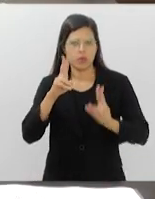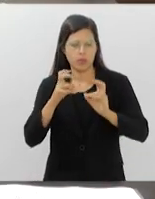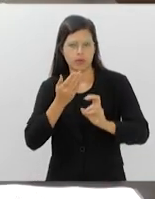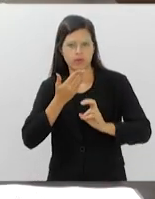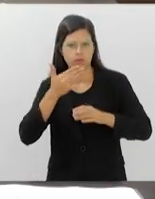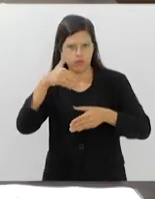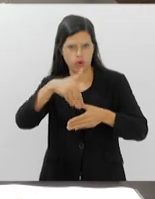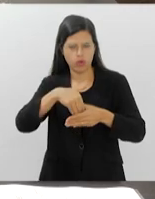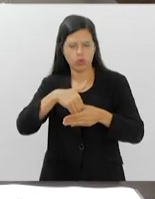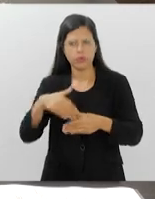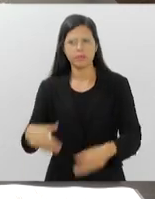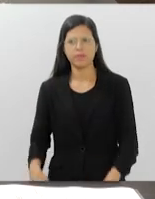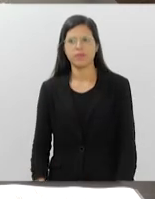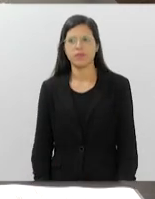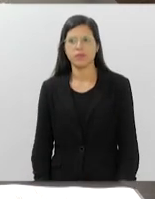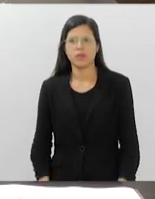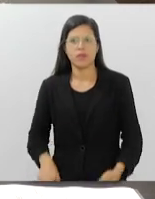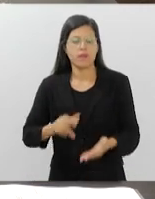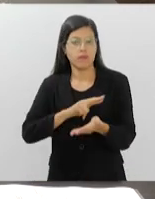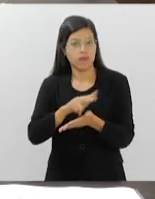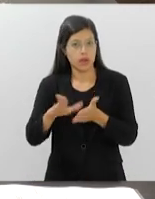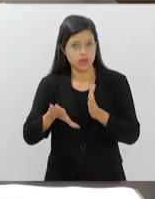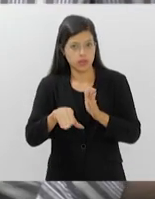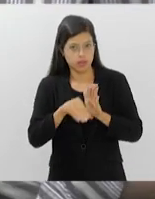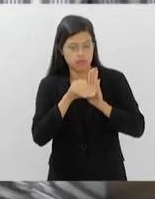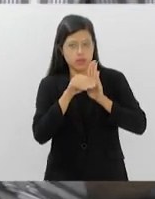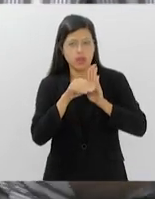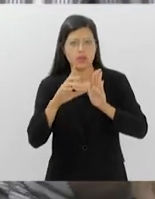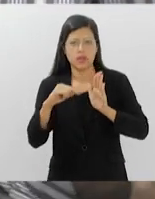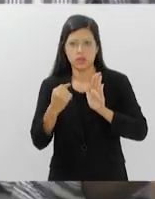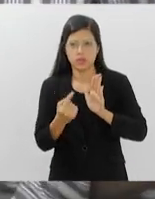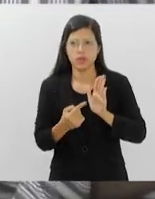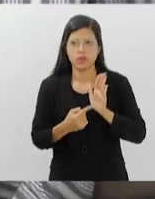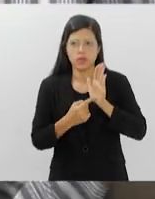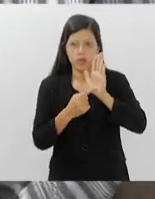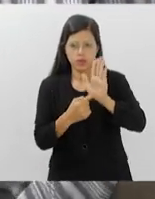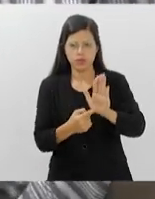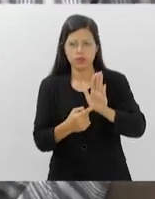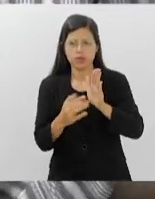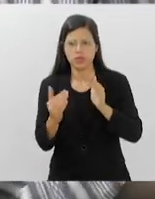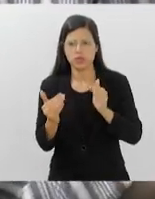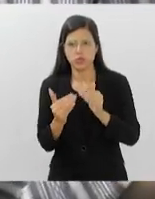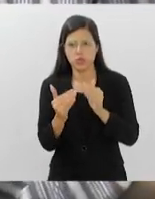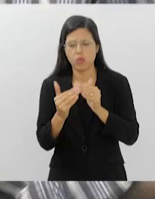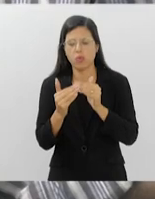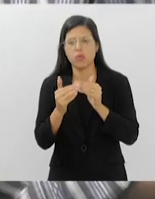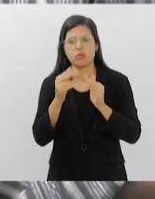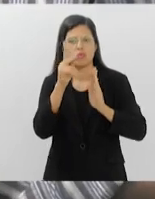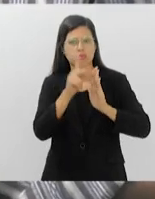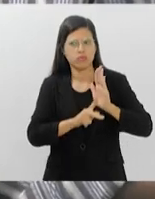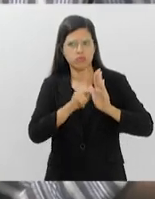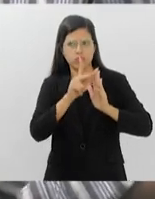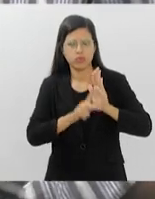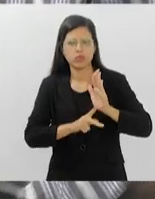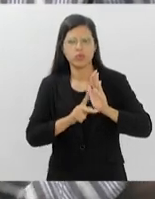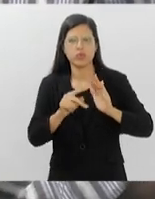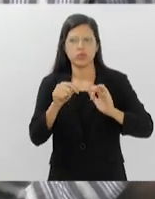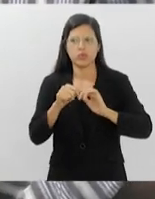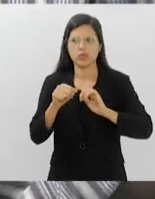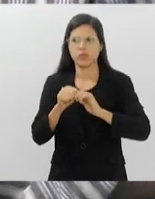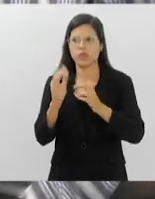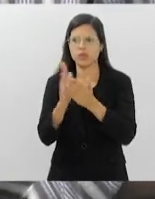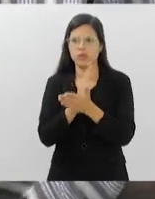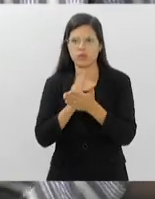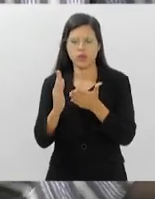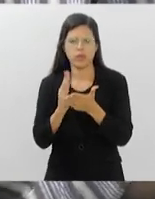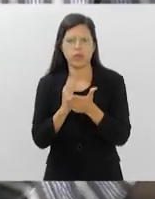Mink. Não, que várias das emendas nós que apresentamos, que a gente concorda plenamente com o projeto, e a gente fez algumas